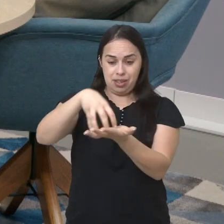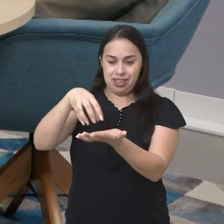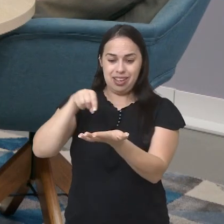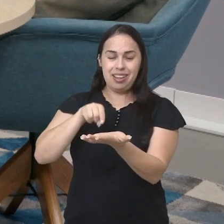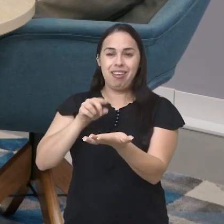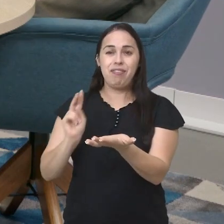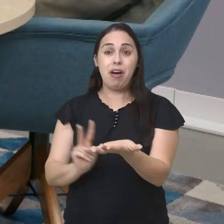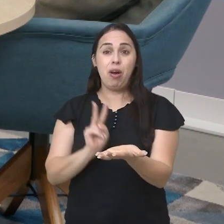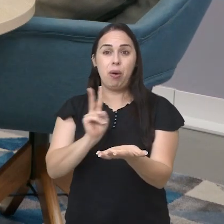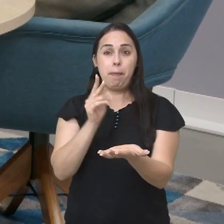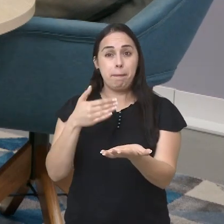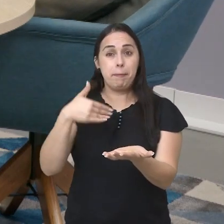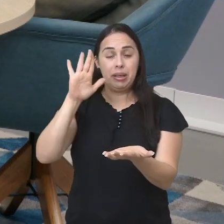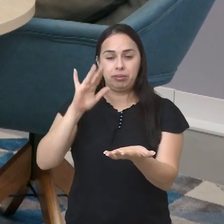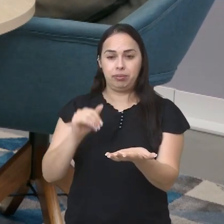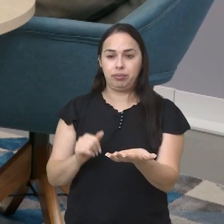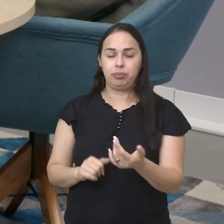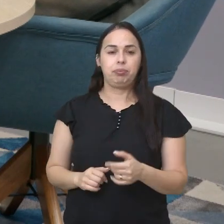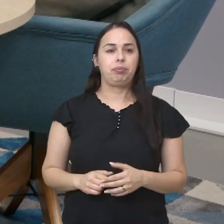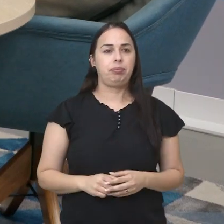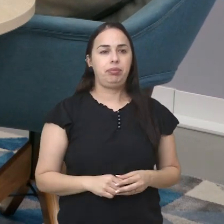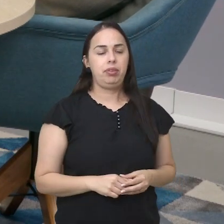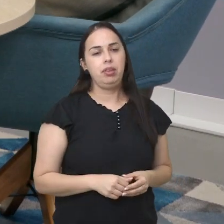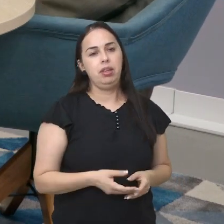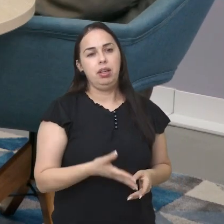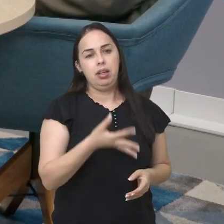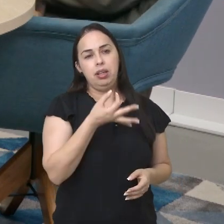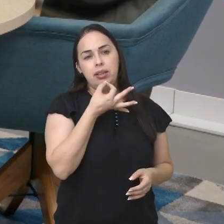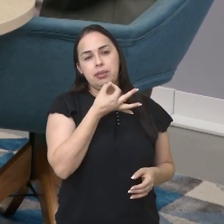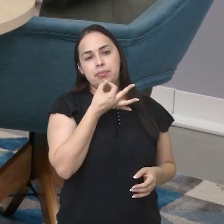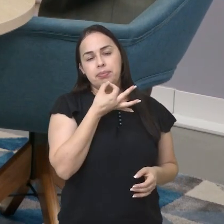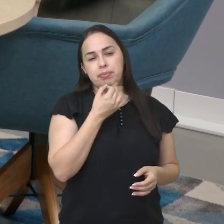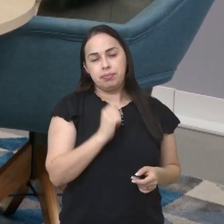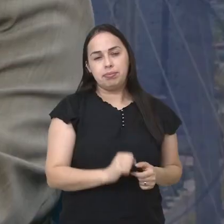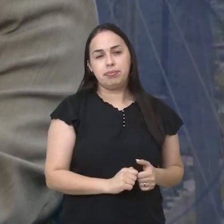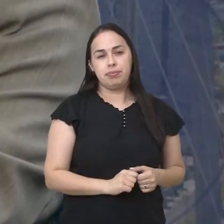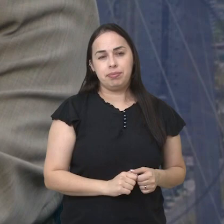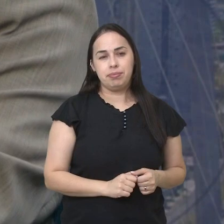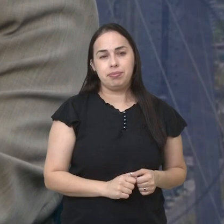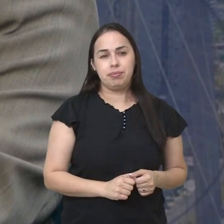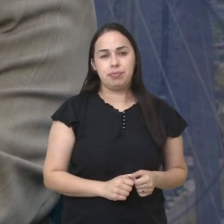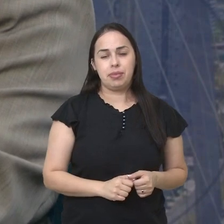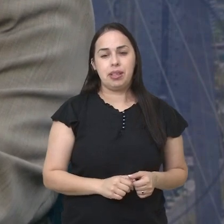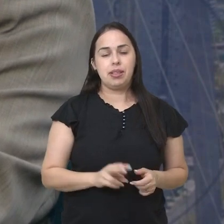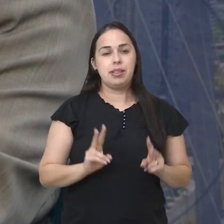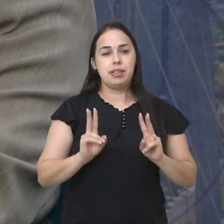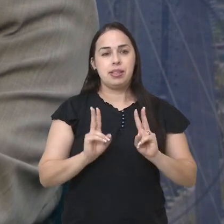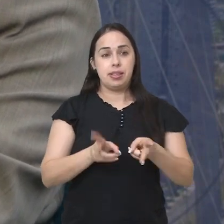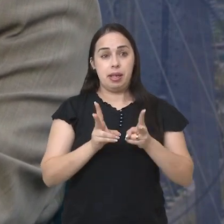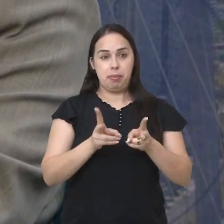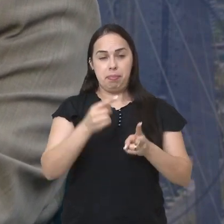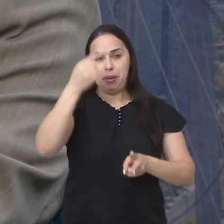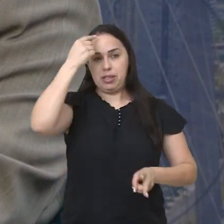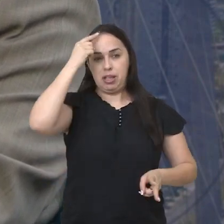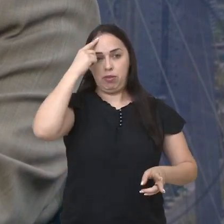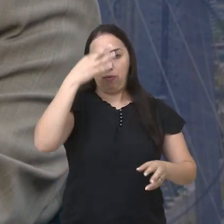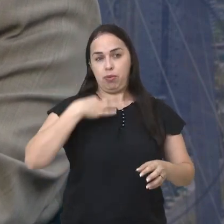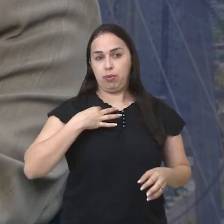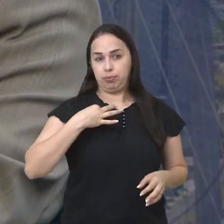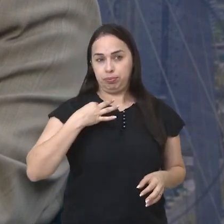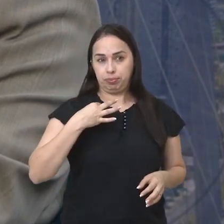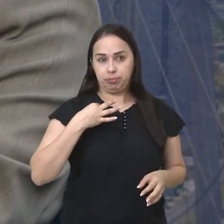mais valorizadas? Eu acho que assim, sempre manter o pé no voluntariado, na